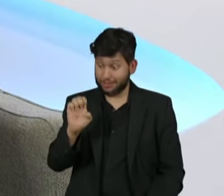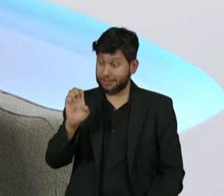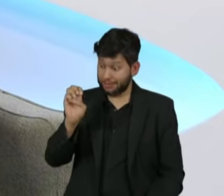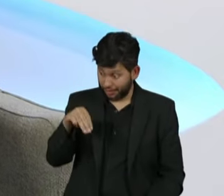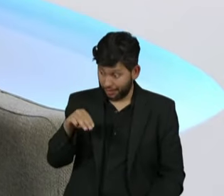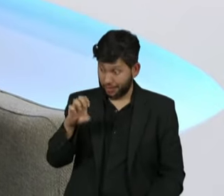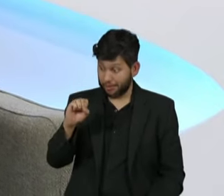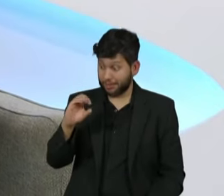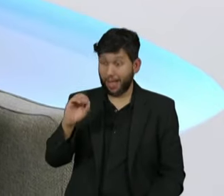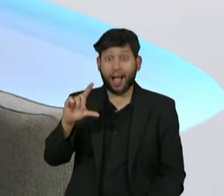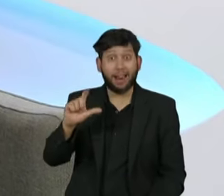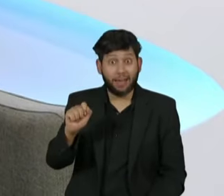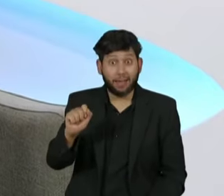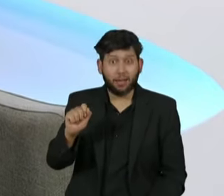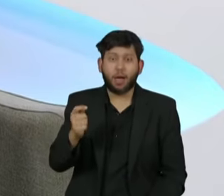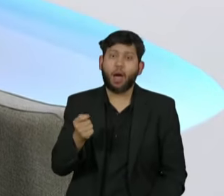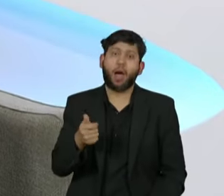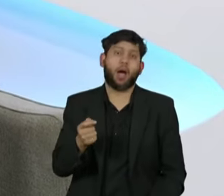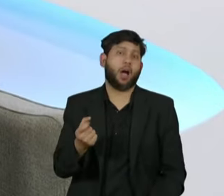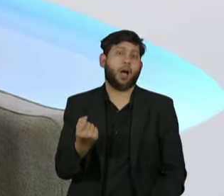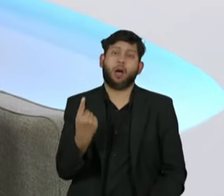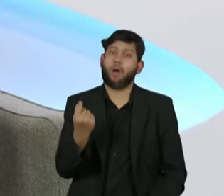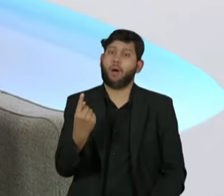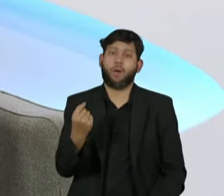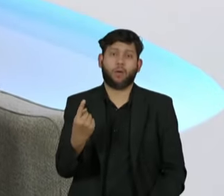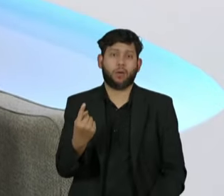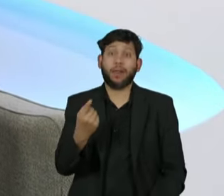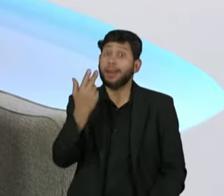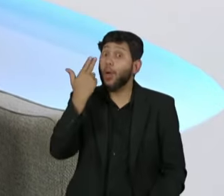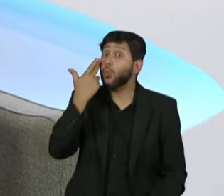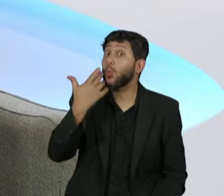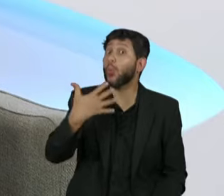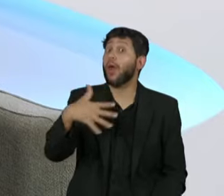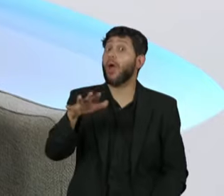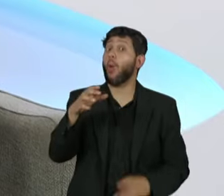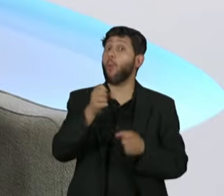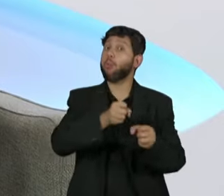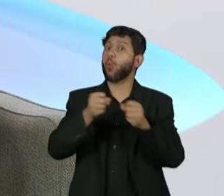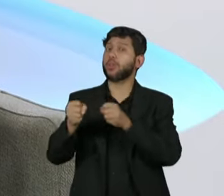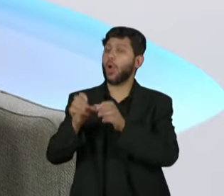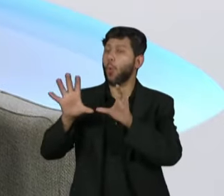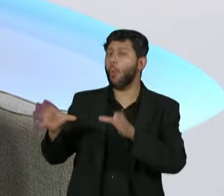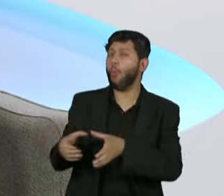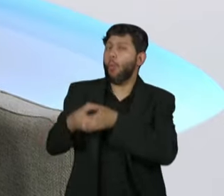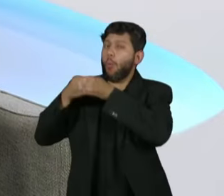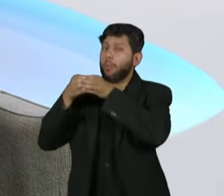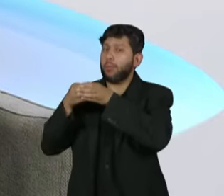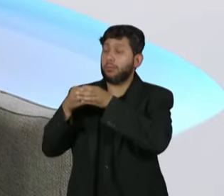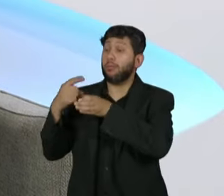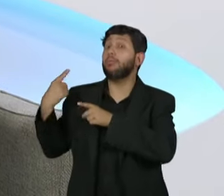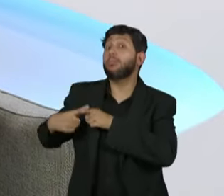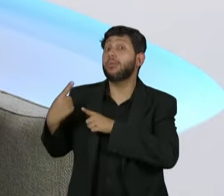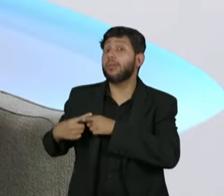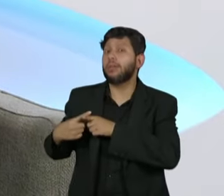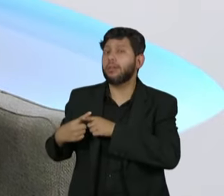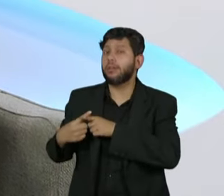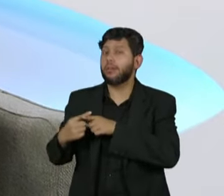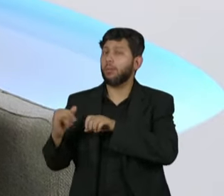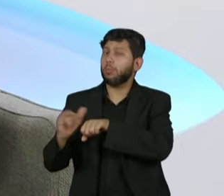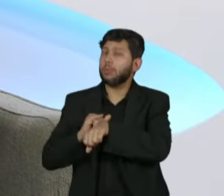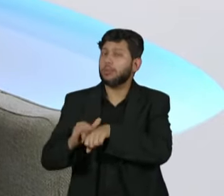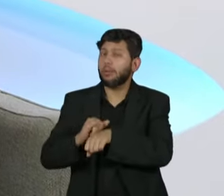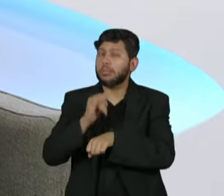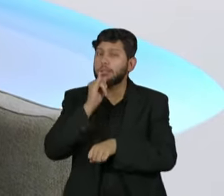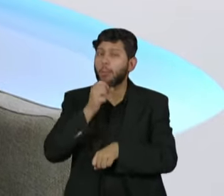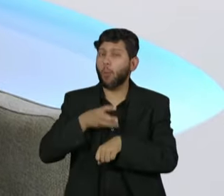e não é natural que tem havido tanta concentração de poder na internet uma parte significativa dele se deveu a coisas como